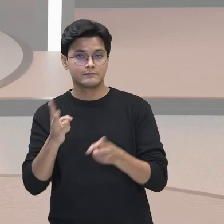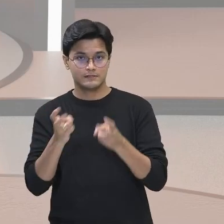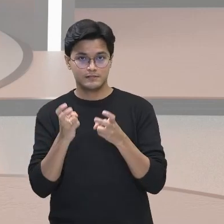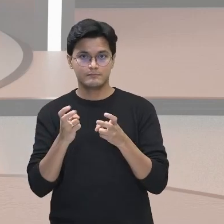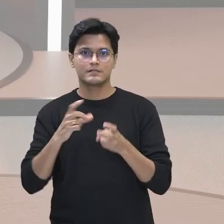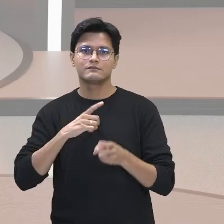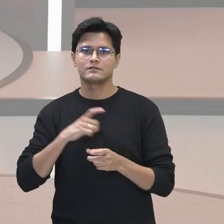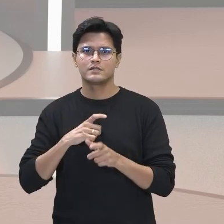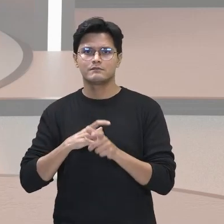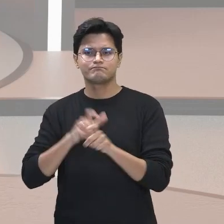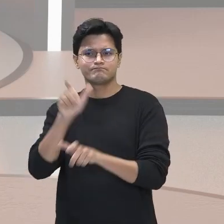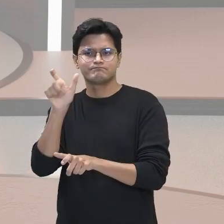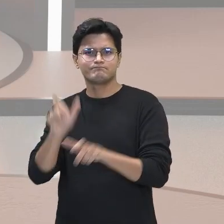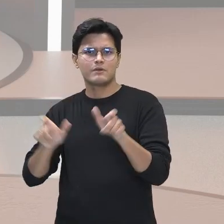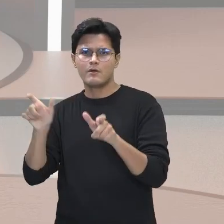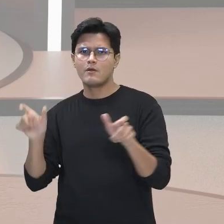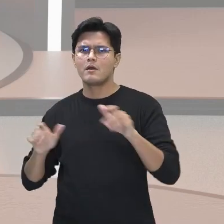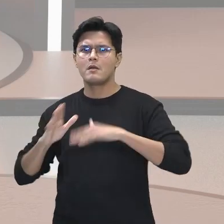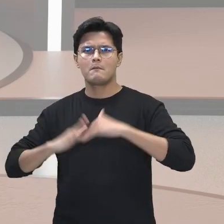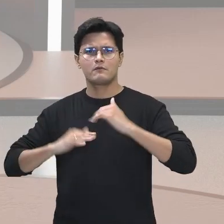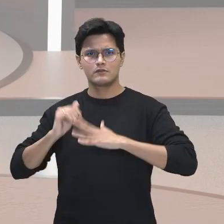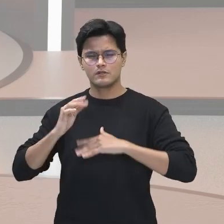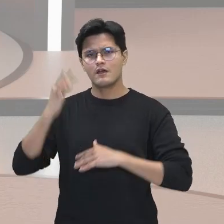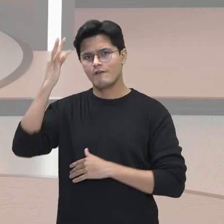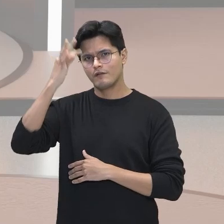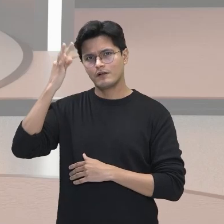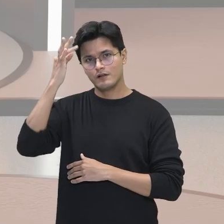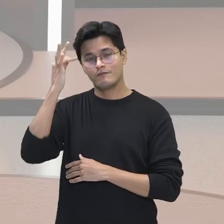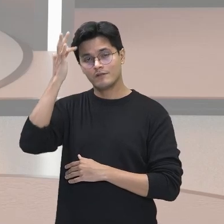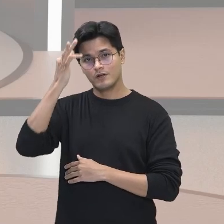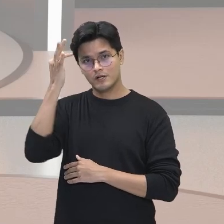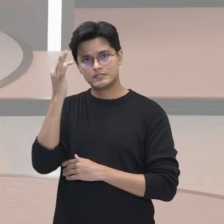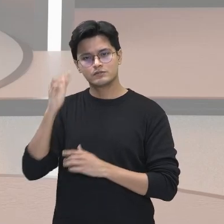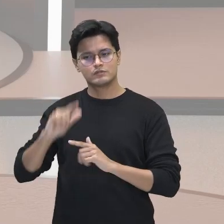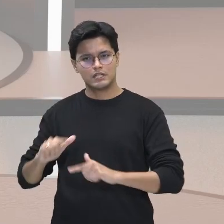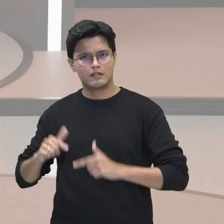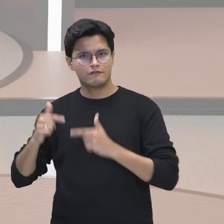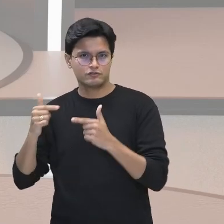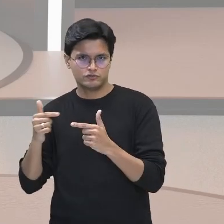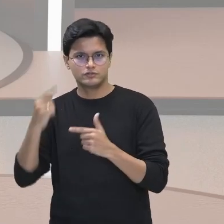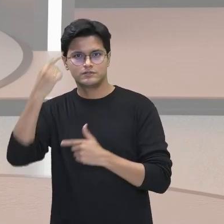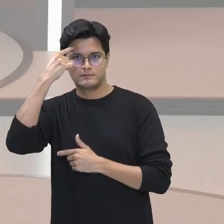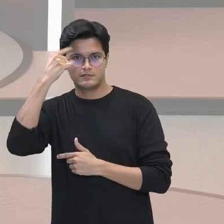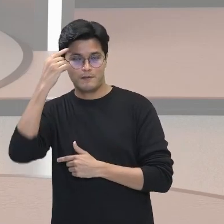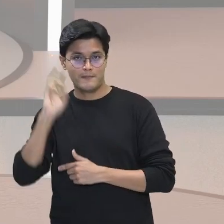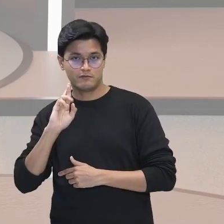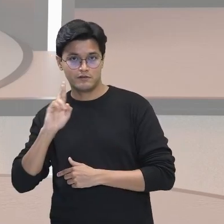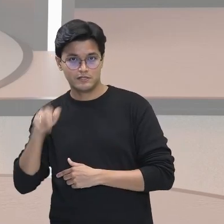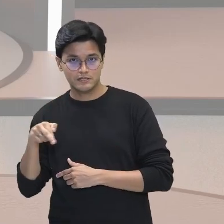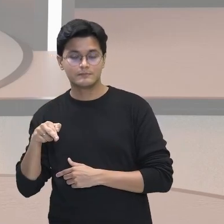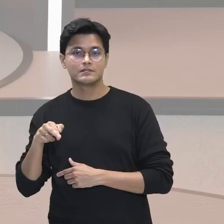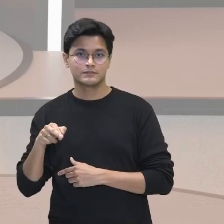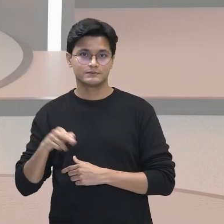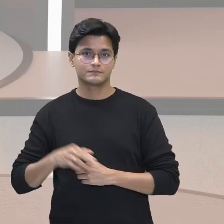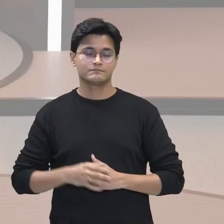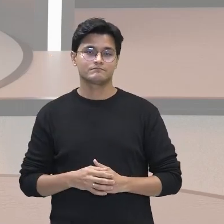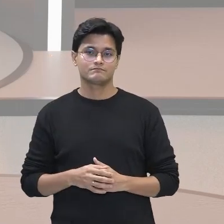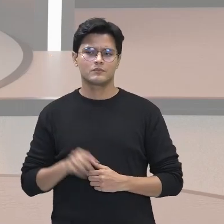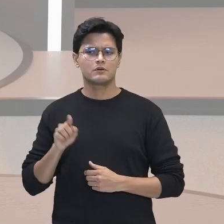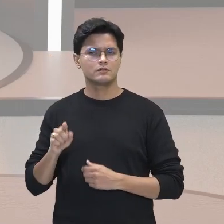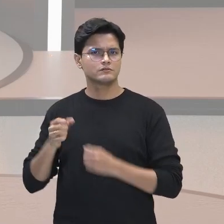muitos filósofos defensores desse pensamento racional. Fora da razão, não